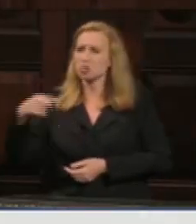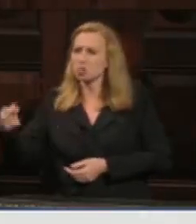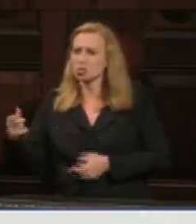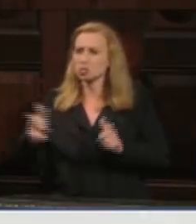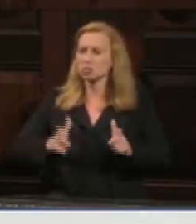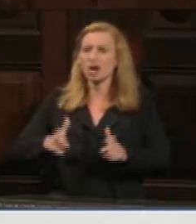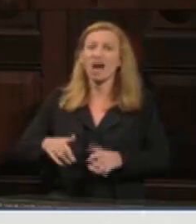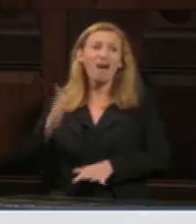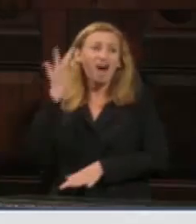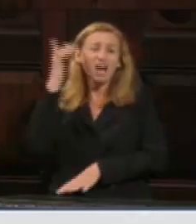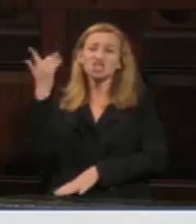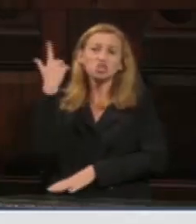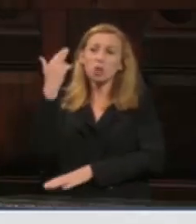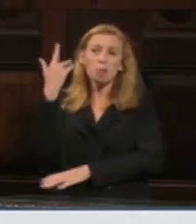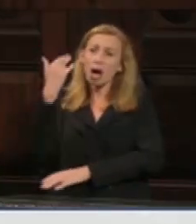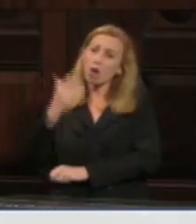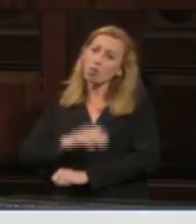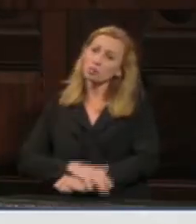acha que é normal.